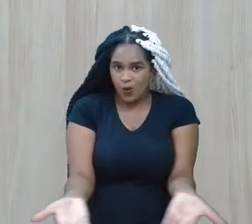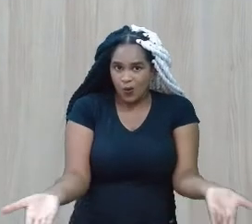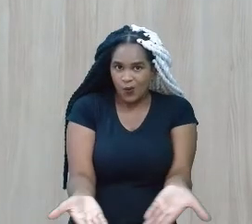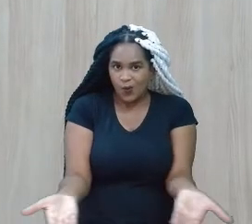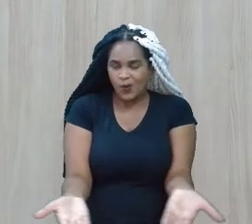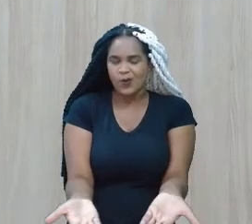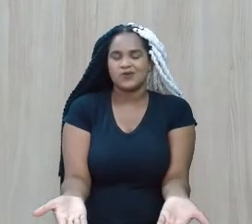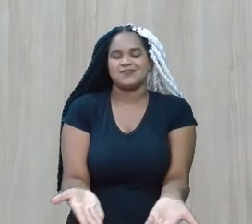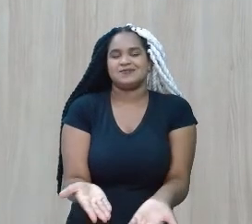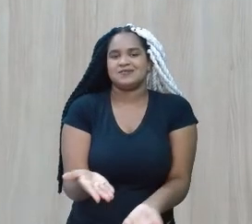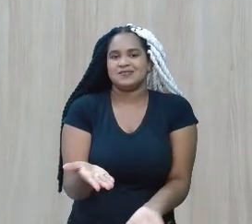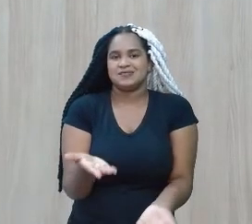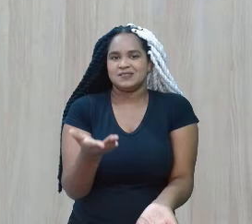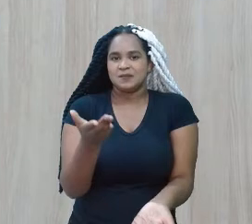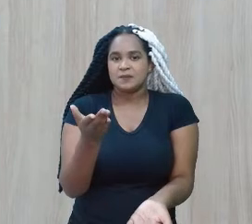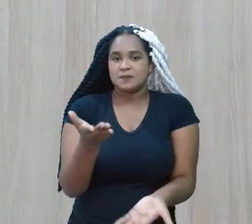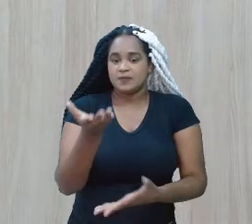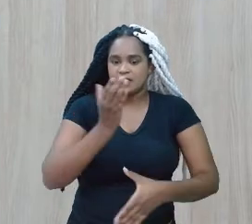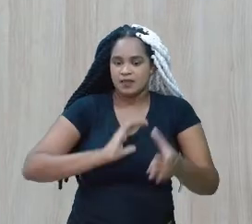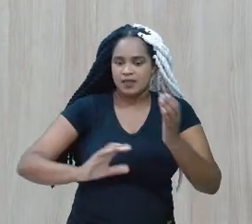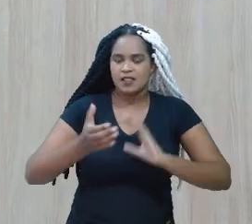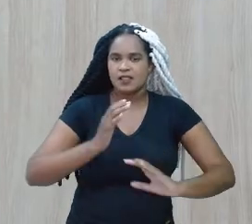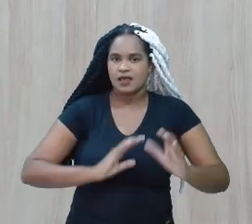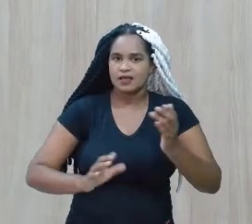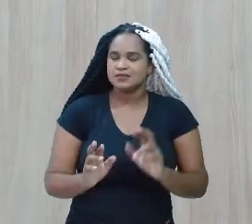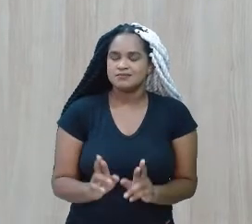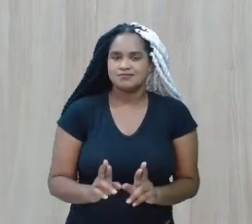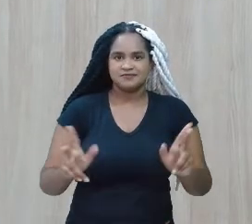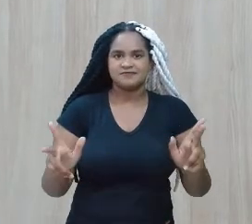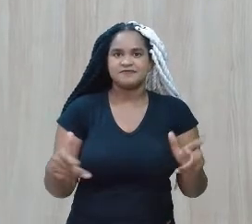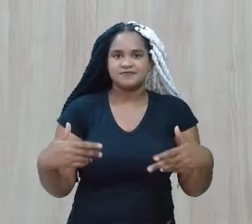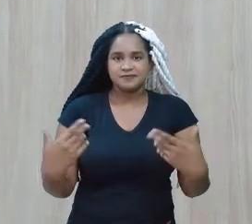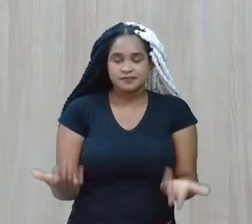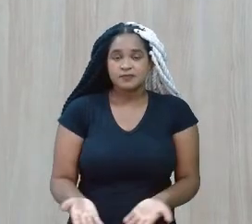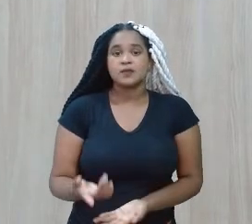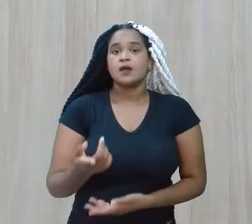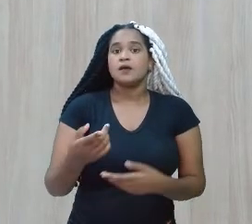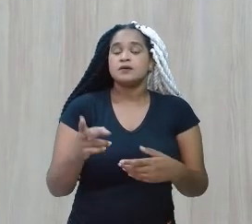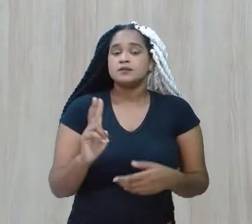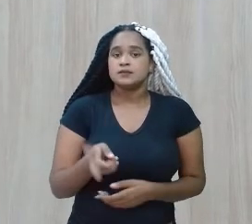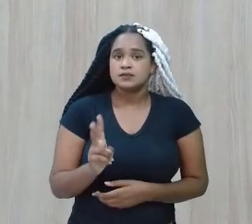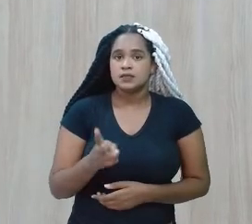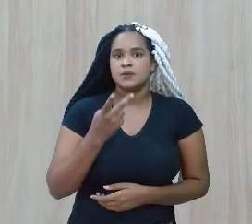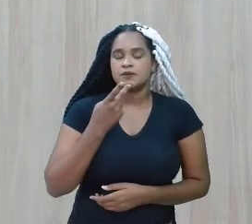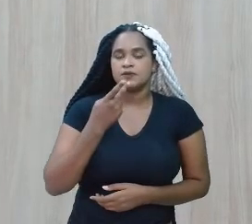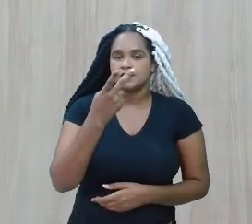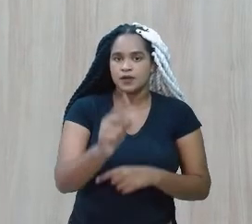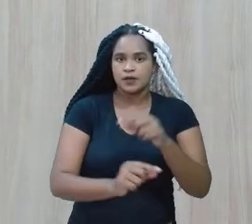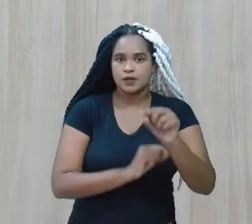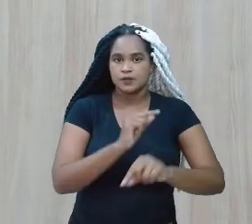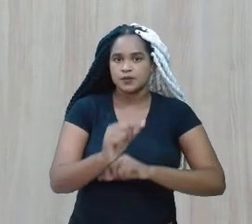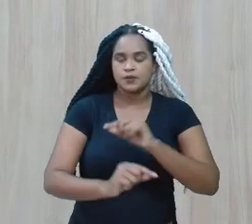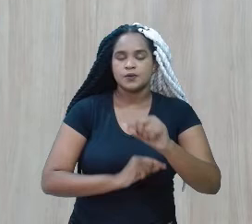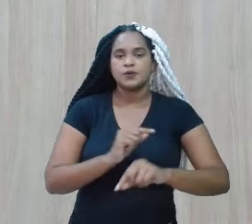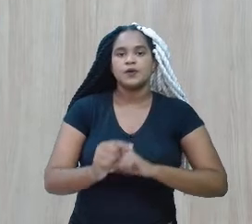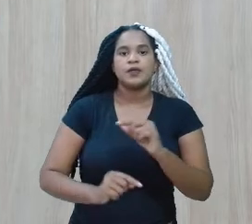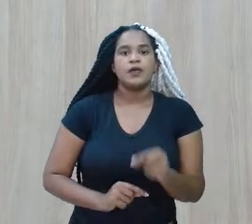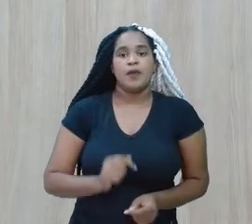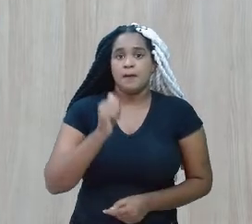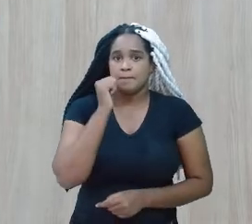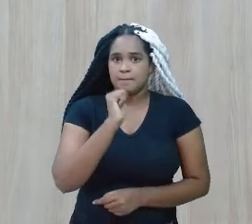eu reforço o cuidado dos pais, né, com os seus filhos, porque realmente nenhuma criança nenhum